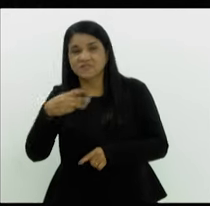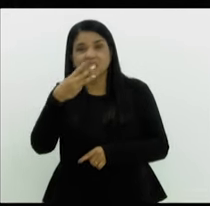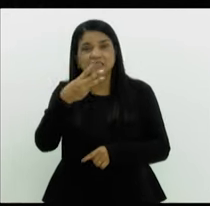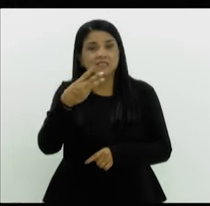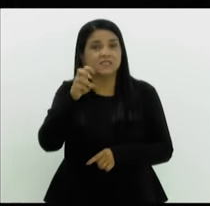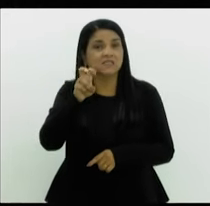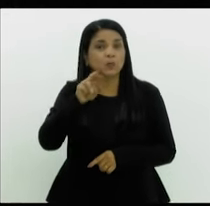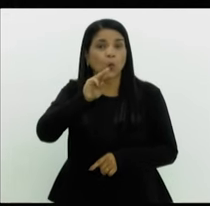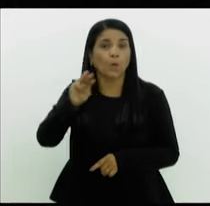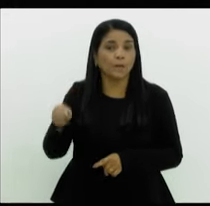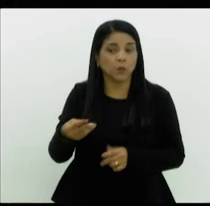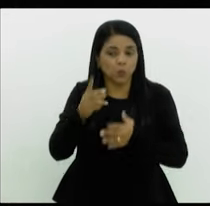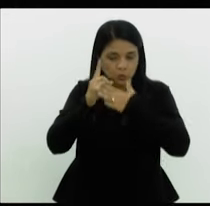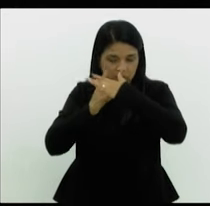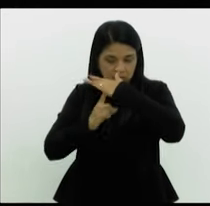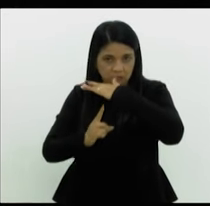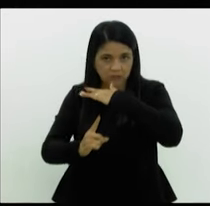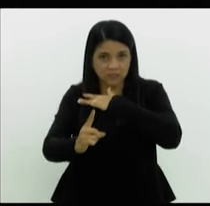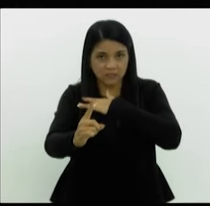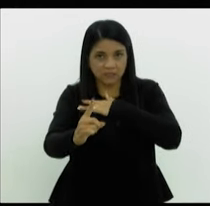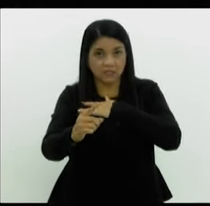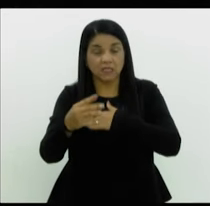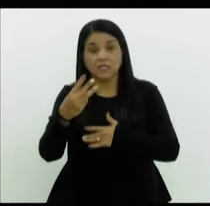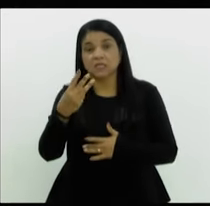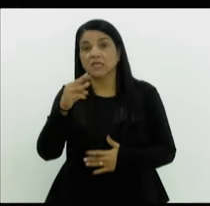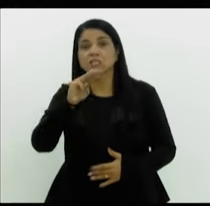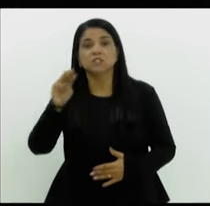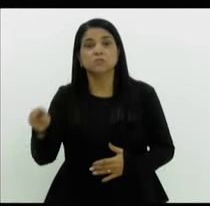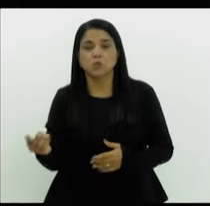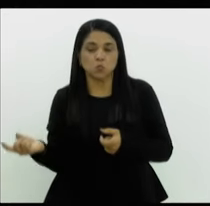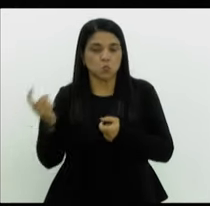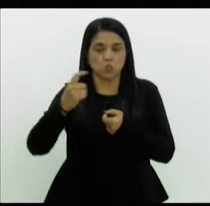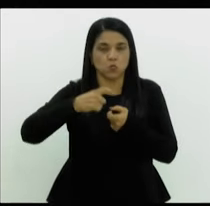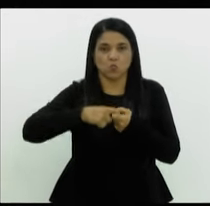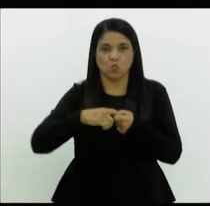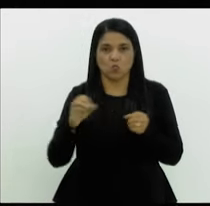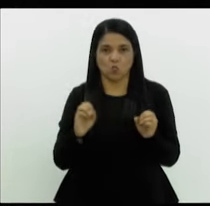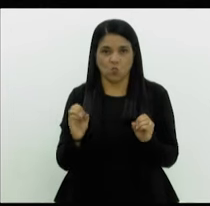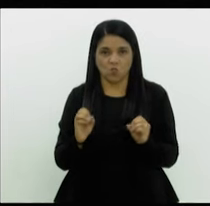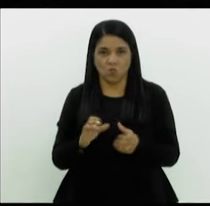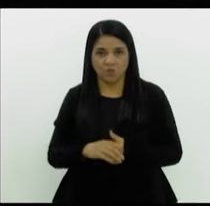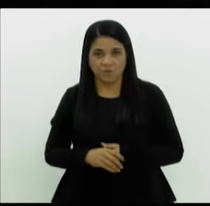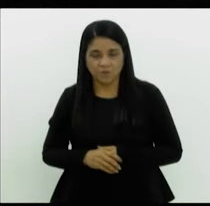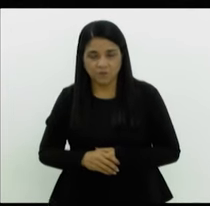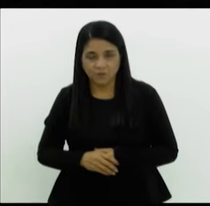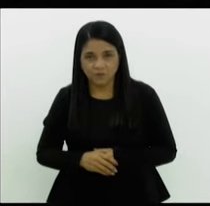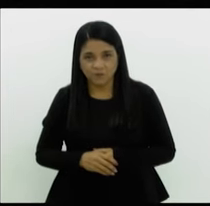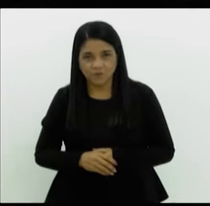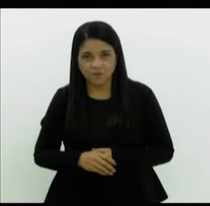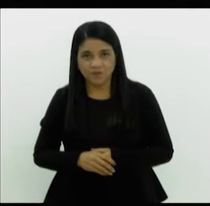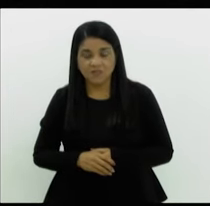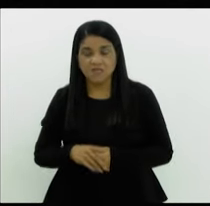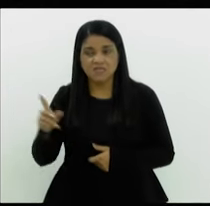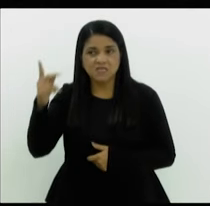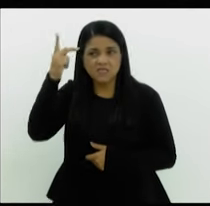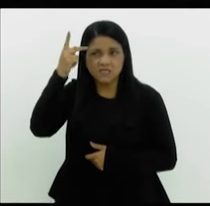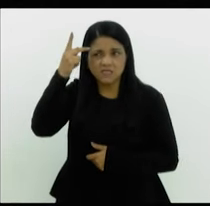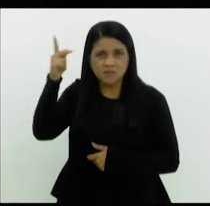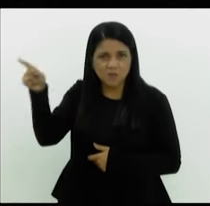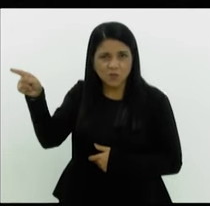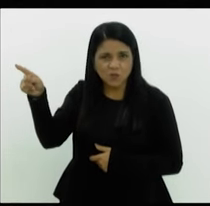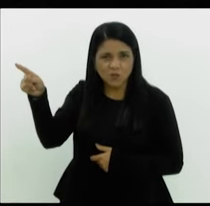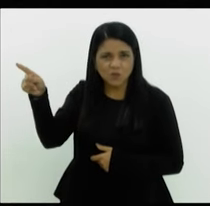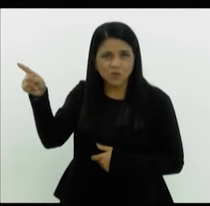3 mil descumpriram o prazo. Quando se olha em São Paulo, quem cometeu